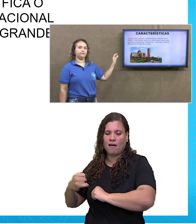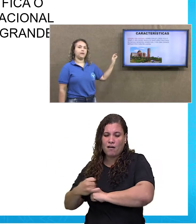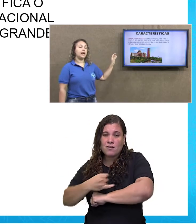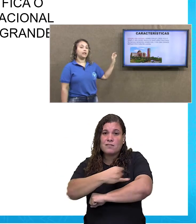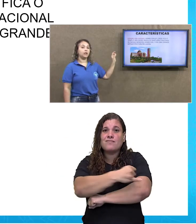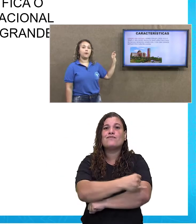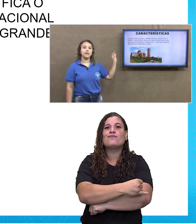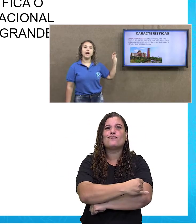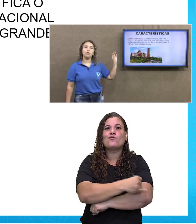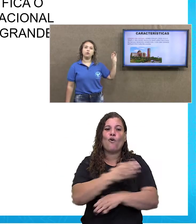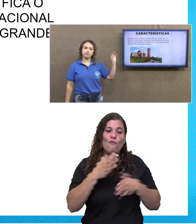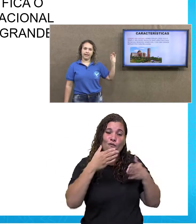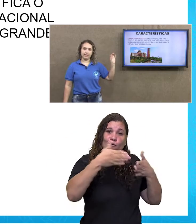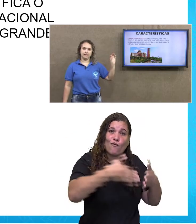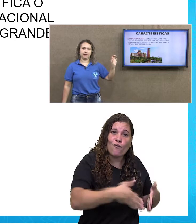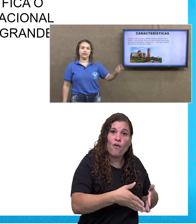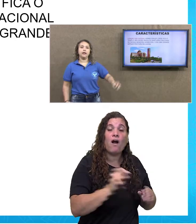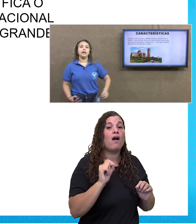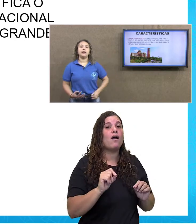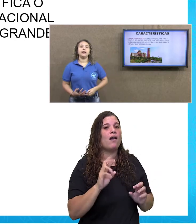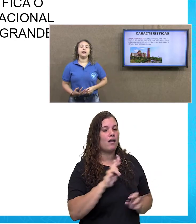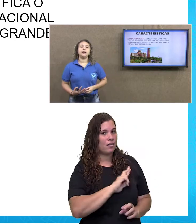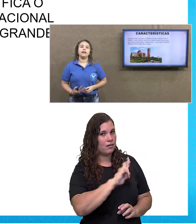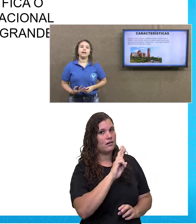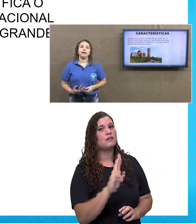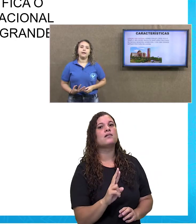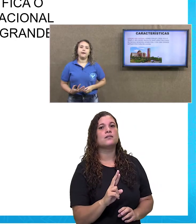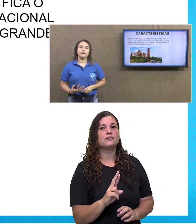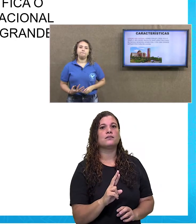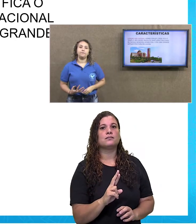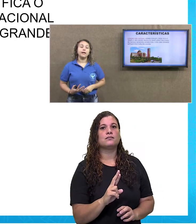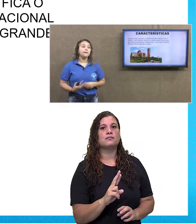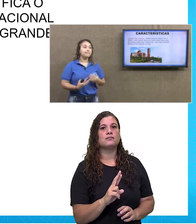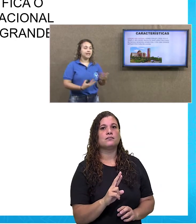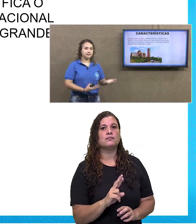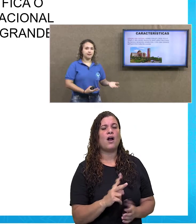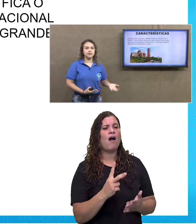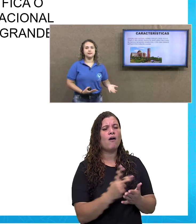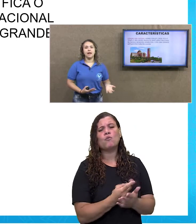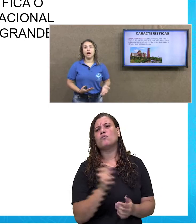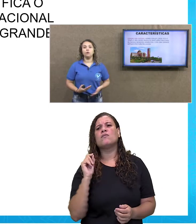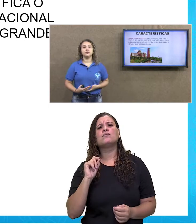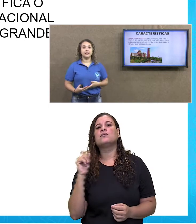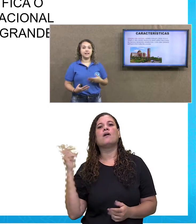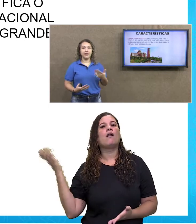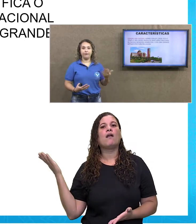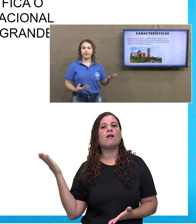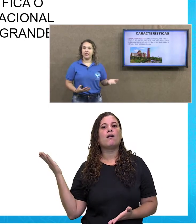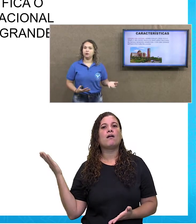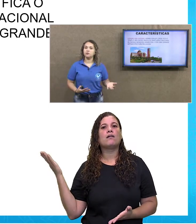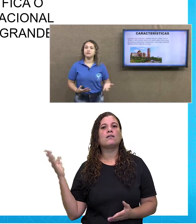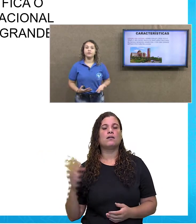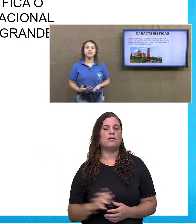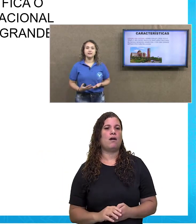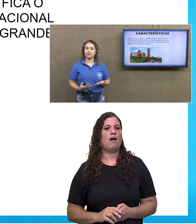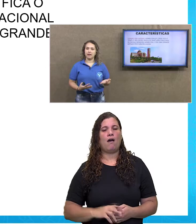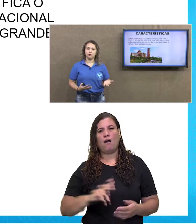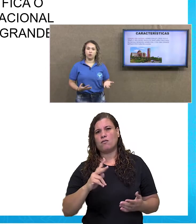religiosa. Então ali acontecem, né, missas, acontecem